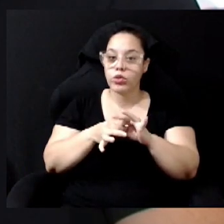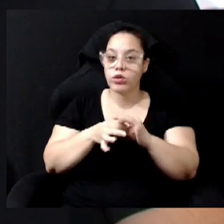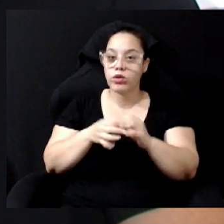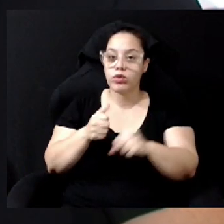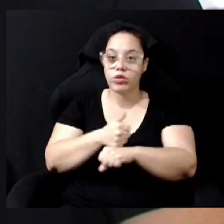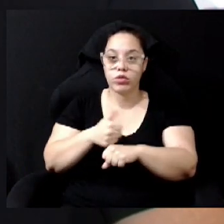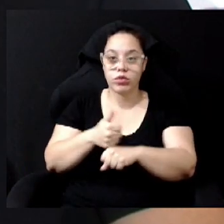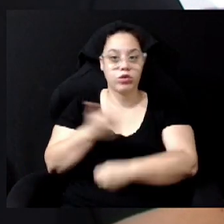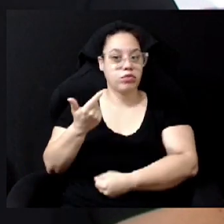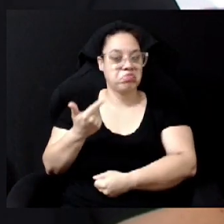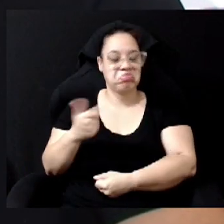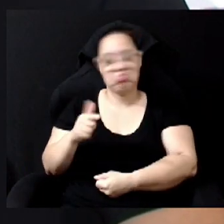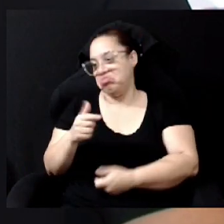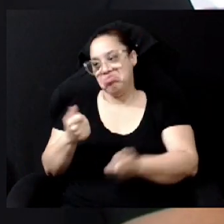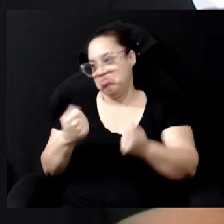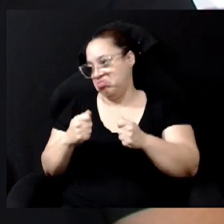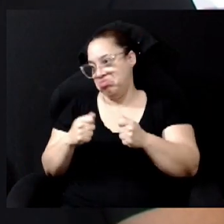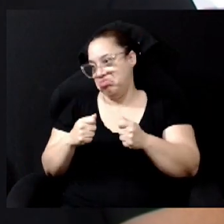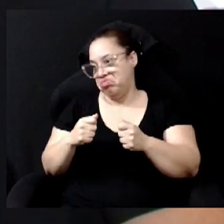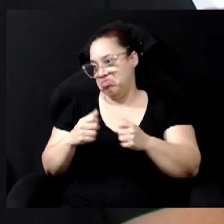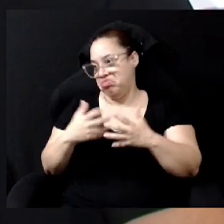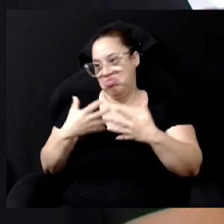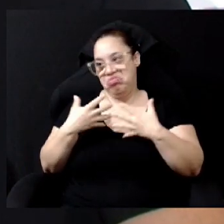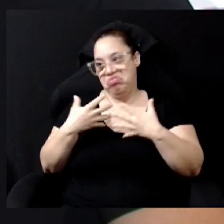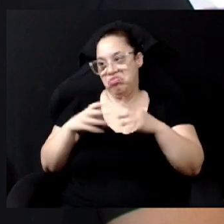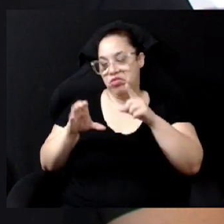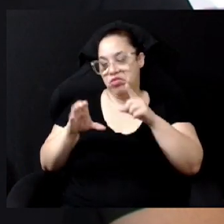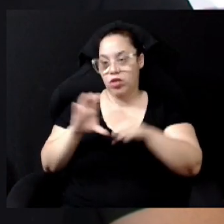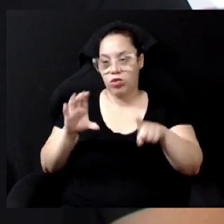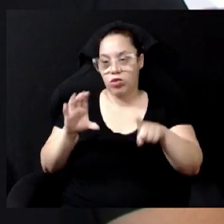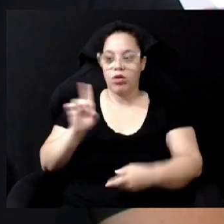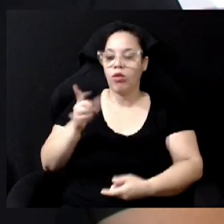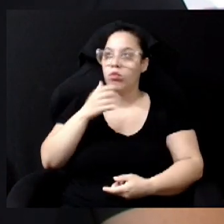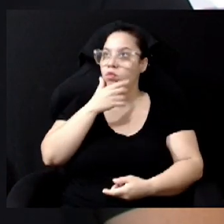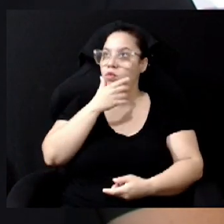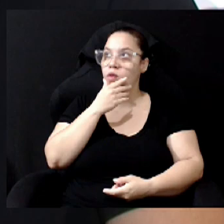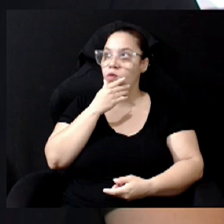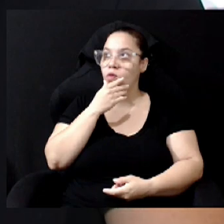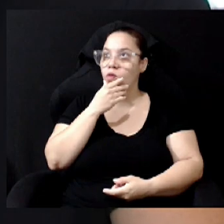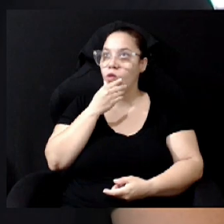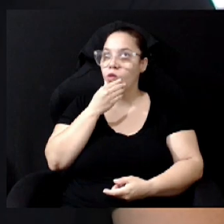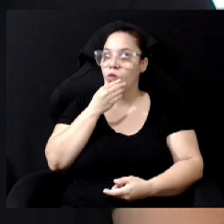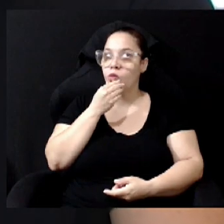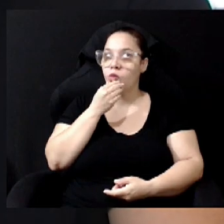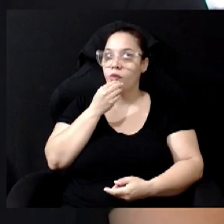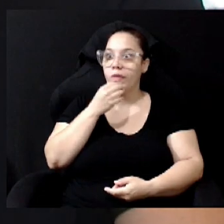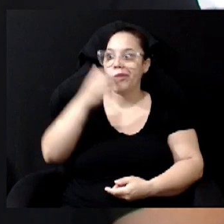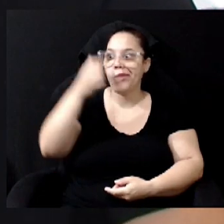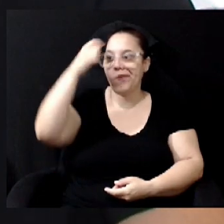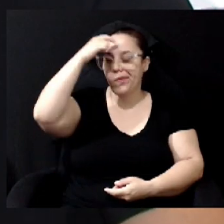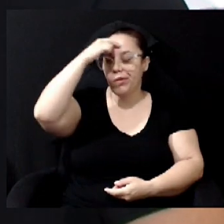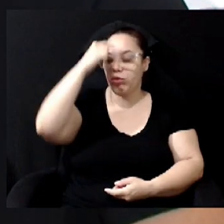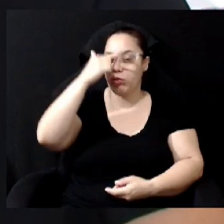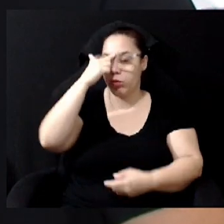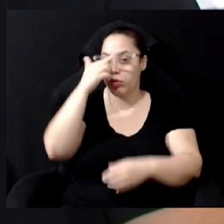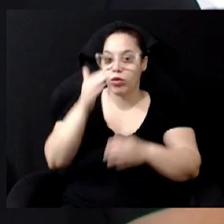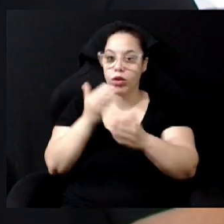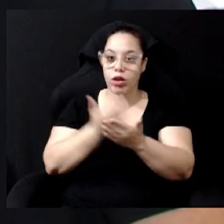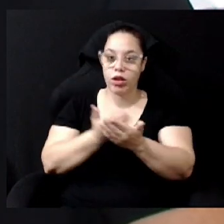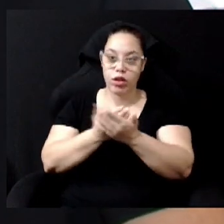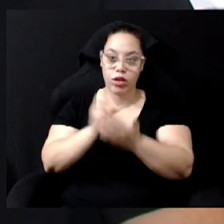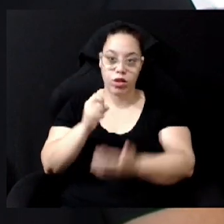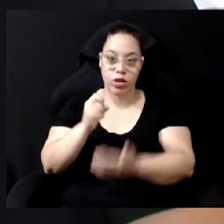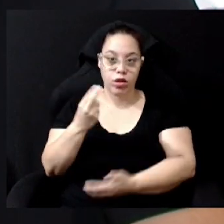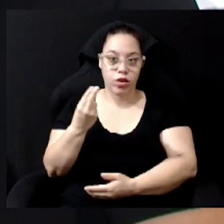precisa ser superdotado para ser outlier. Então, na verdade, o que a gente tenta colocar na cabeça das pessoas que estudam com a gente ou na cabeça das empresas